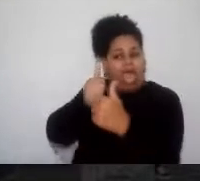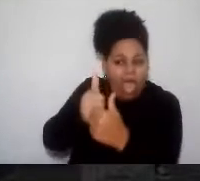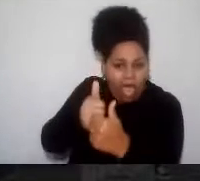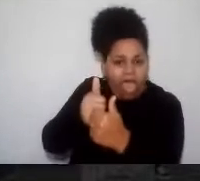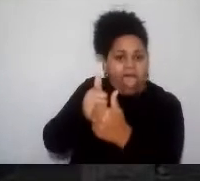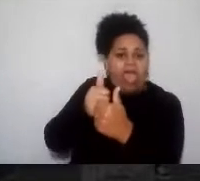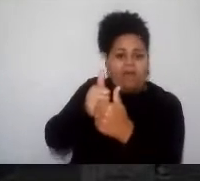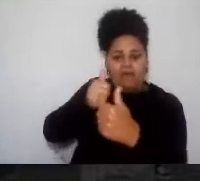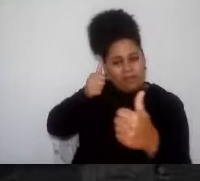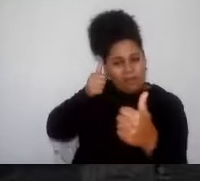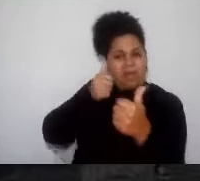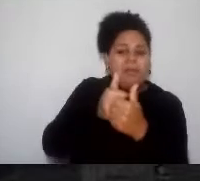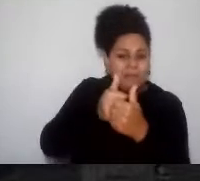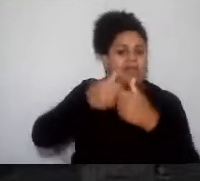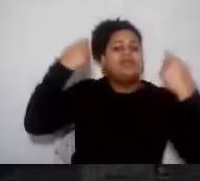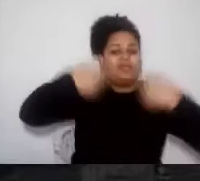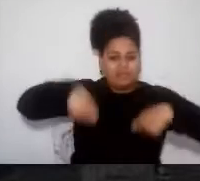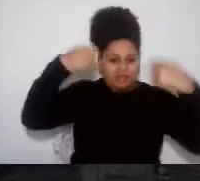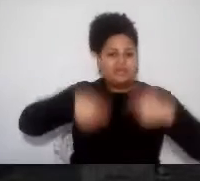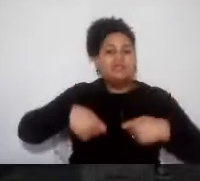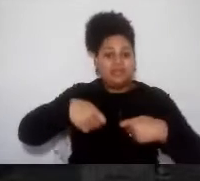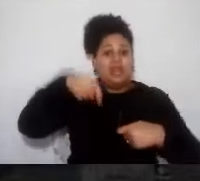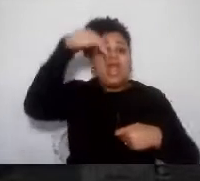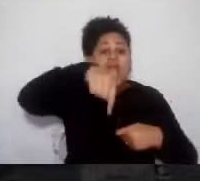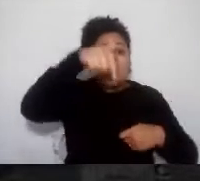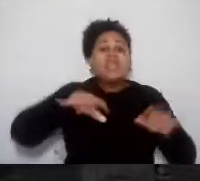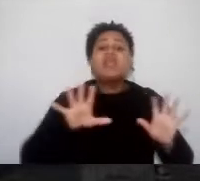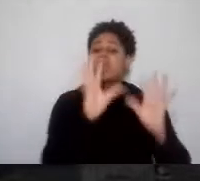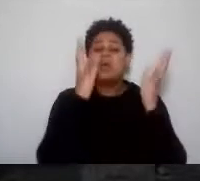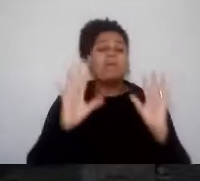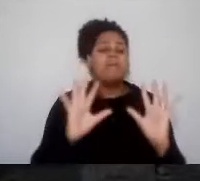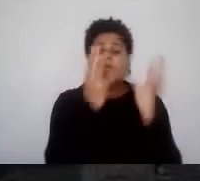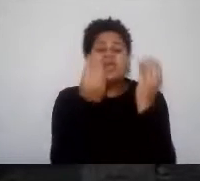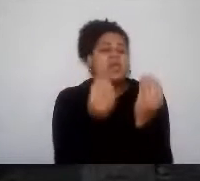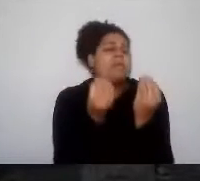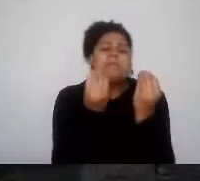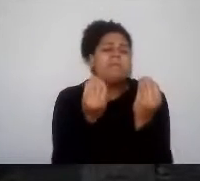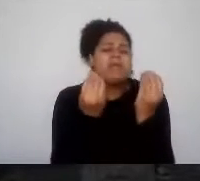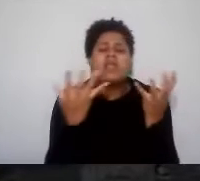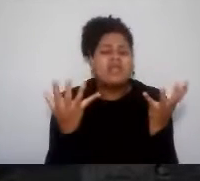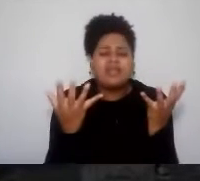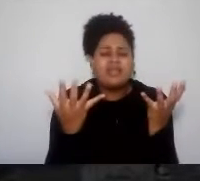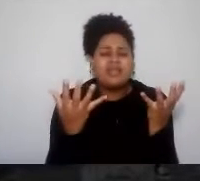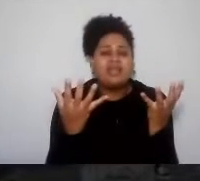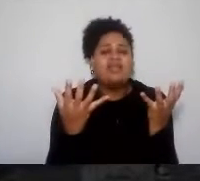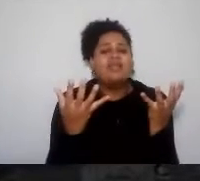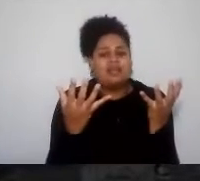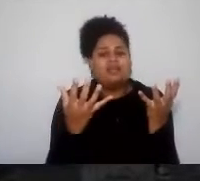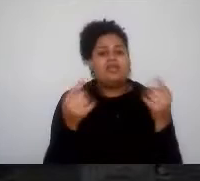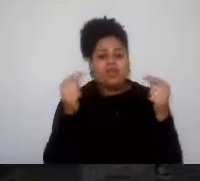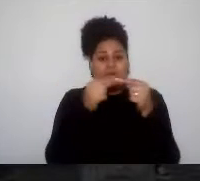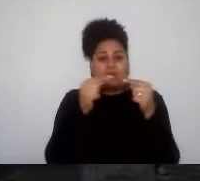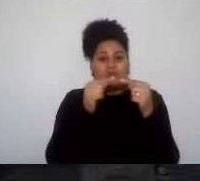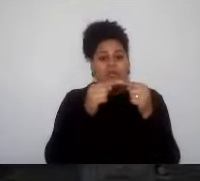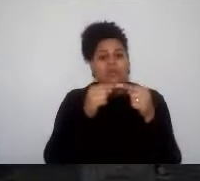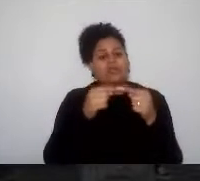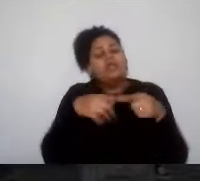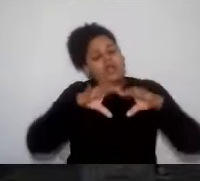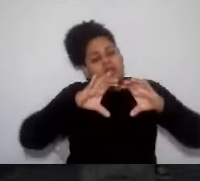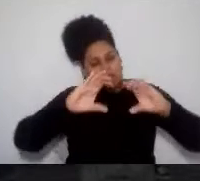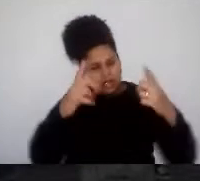o grande produto dessa campanha, é claro, rivalizando com os seus